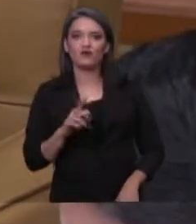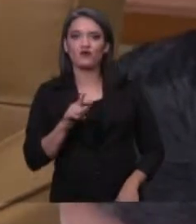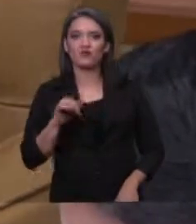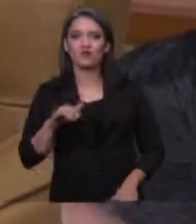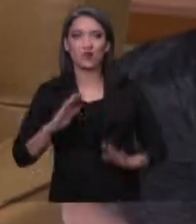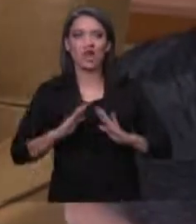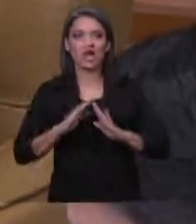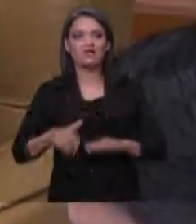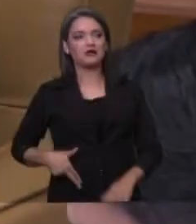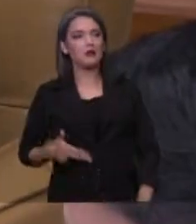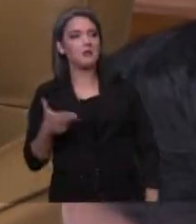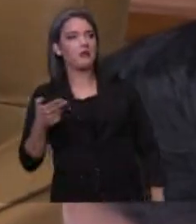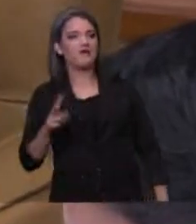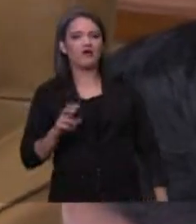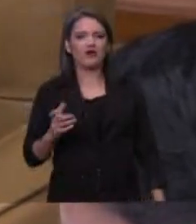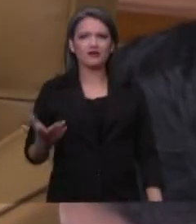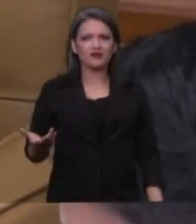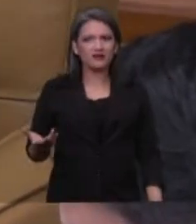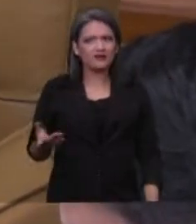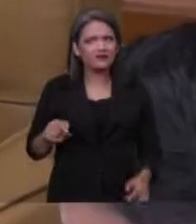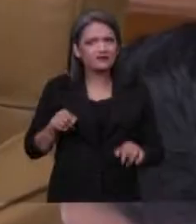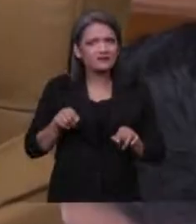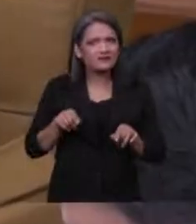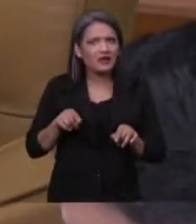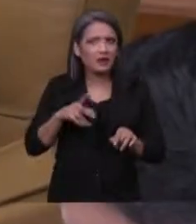Esses fatos todos vão ficando no oblívio.